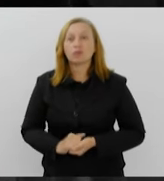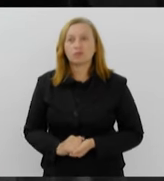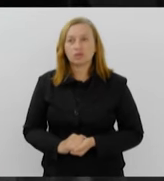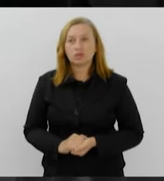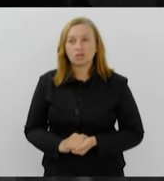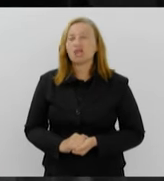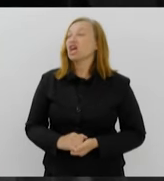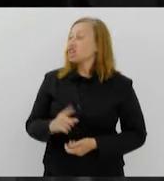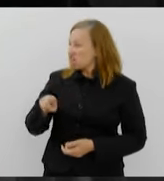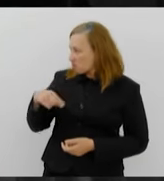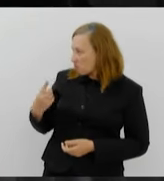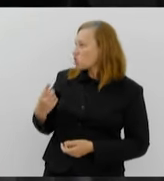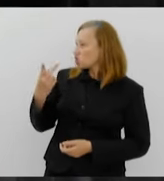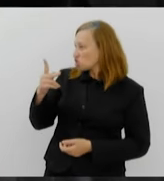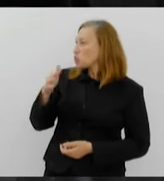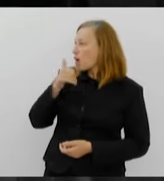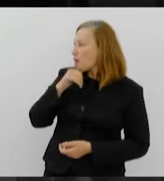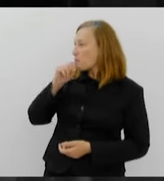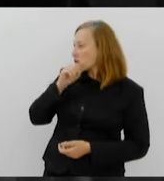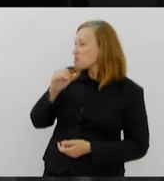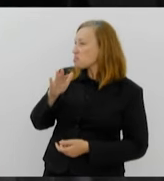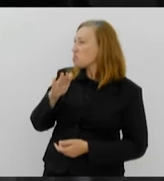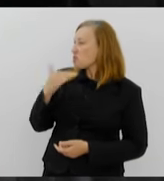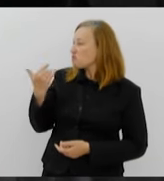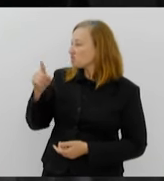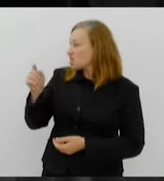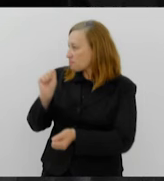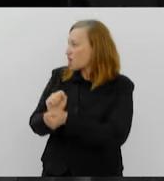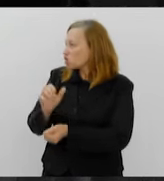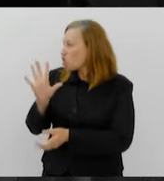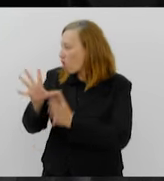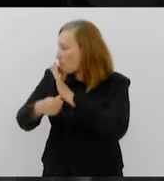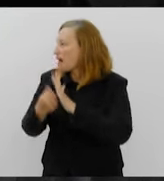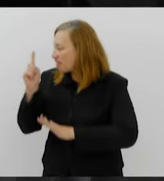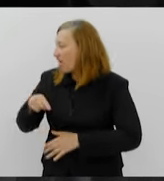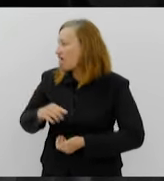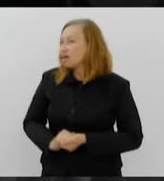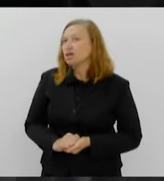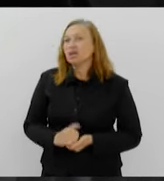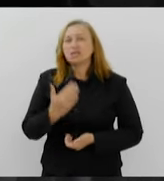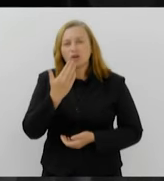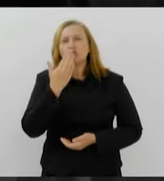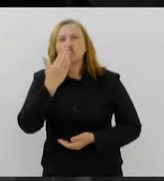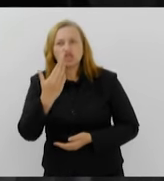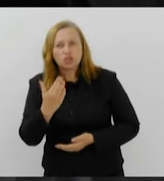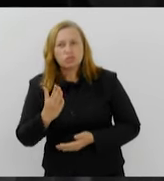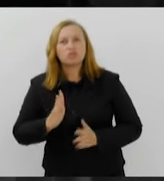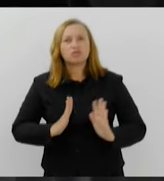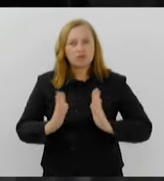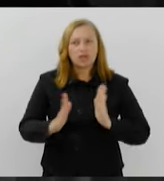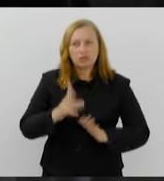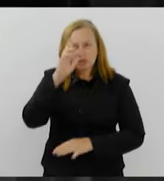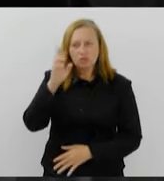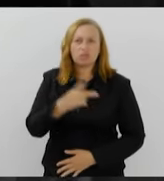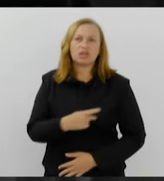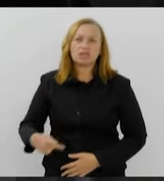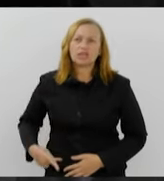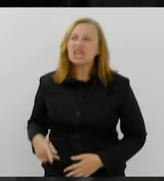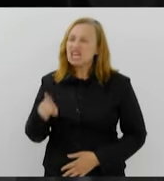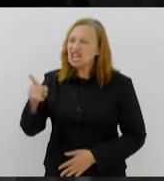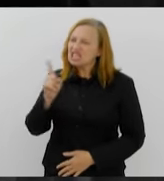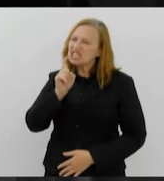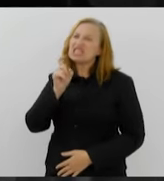falou assim é depois que a sua mãe morreu parou de roubar né ou seja esse é o tipo de expediente presidente que esse